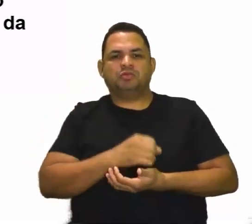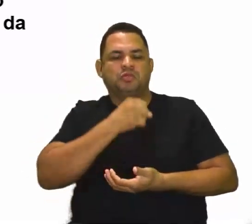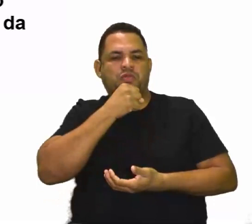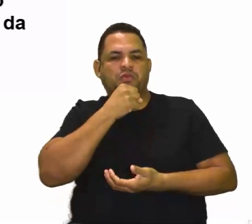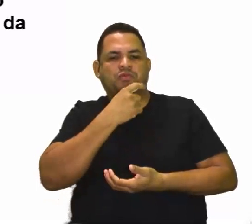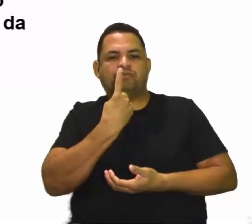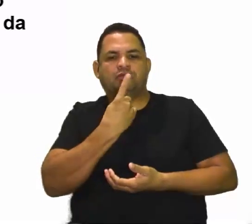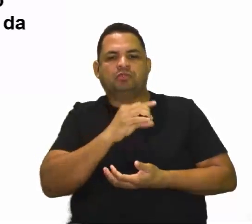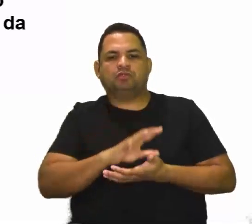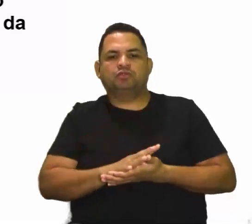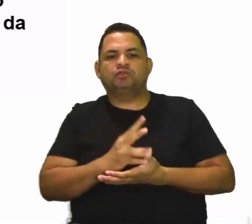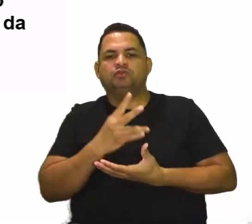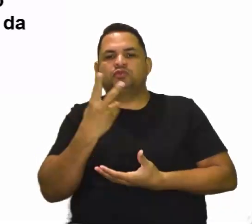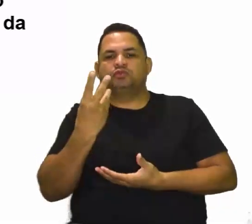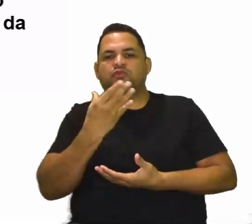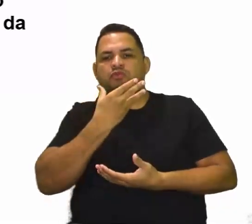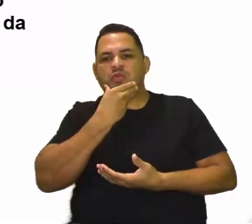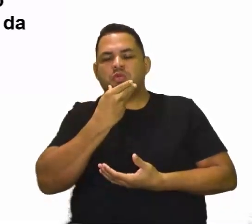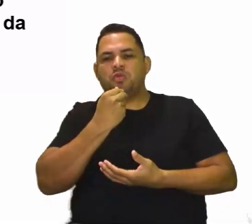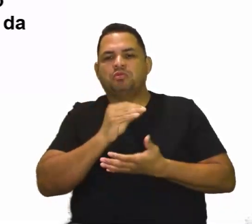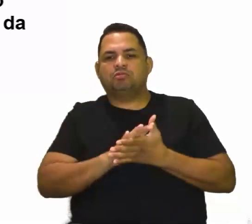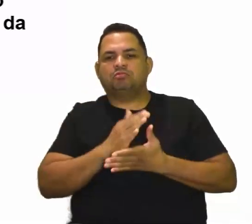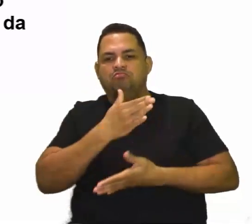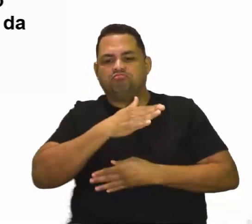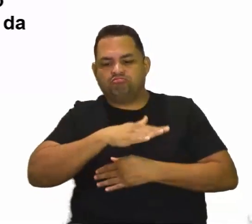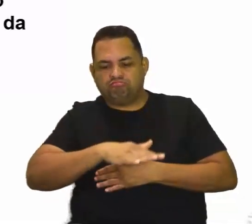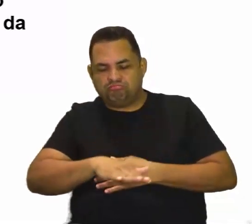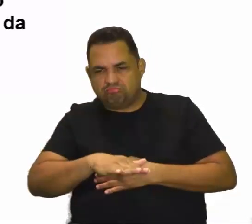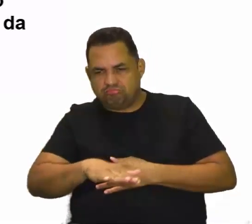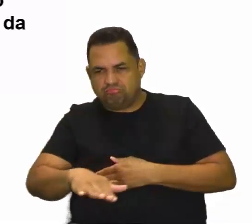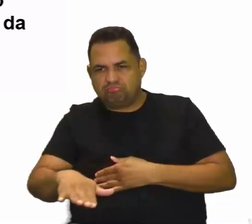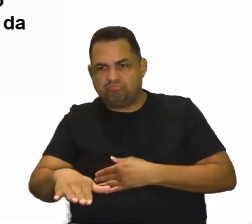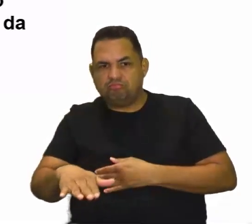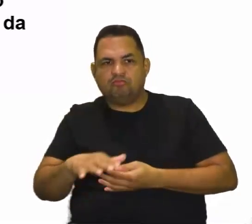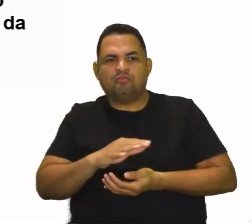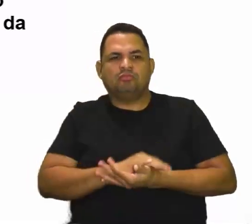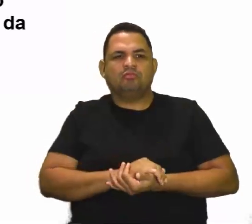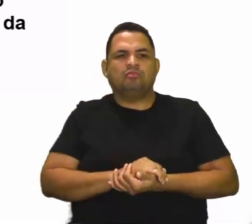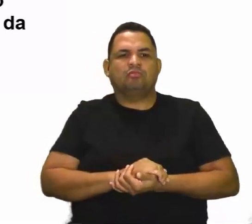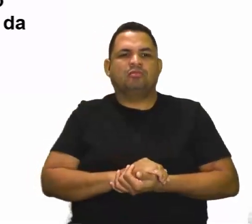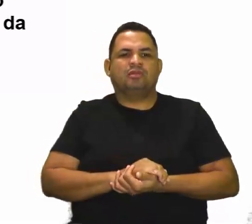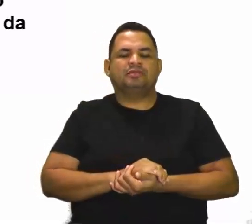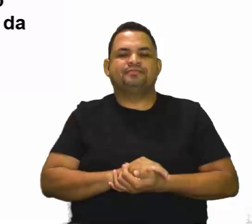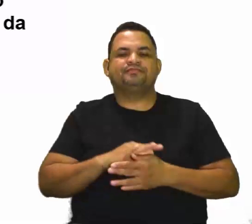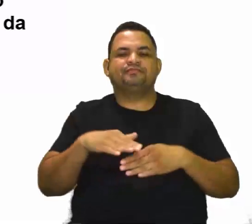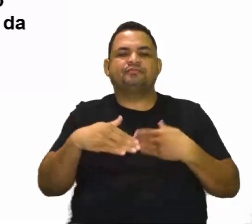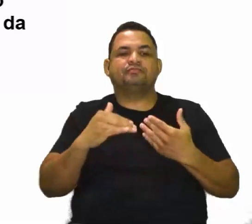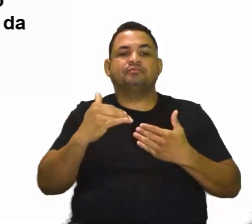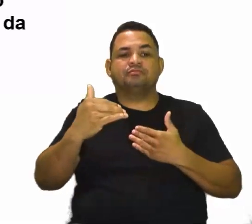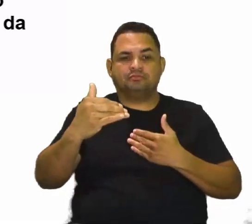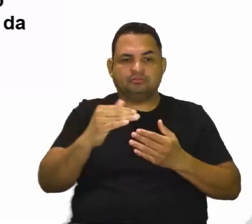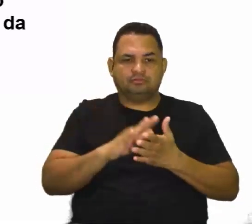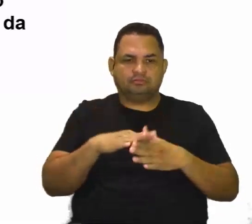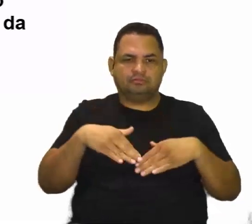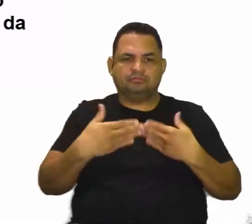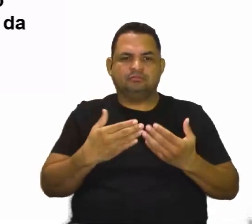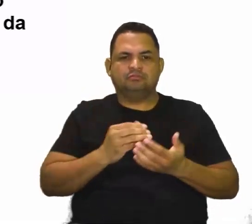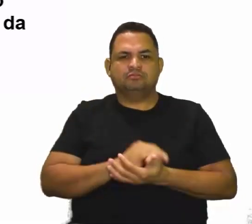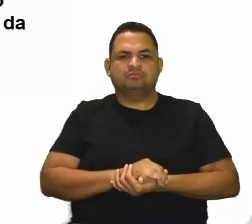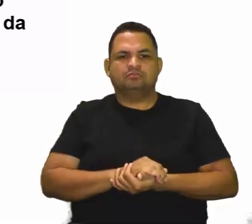velho, 2 homens feitos e uma criança, à frente dos